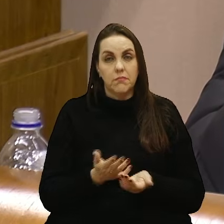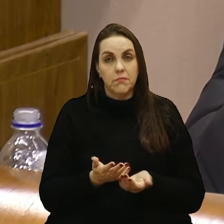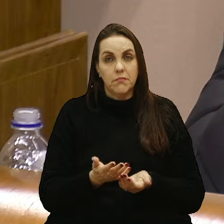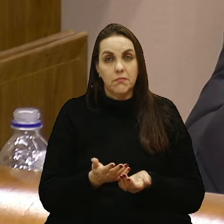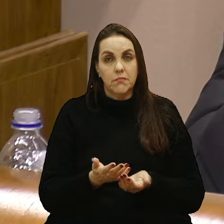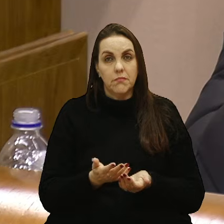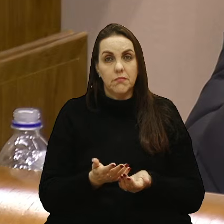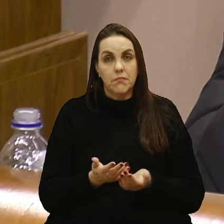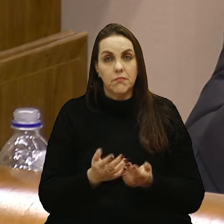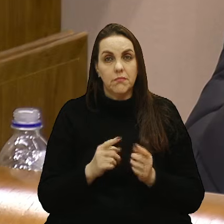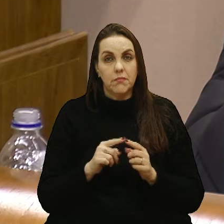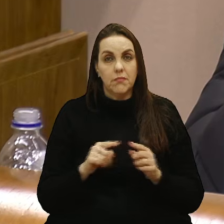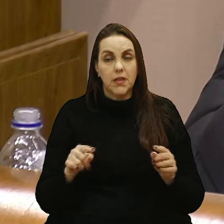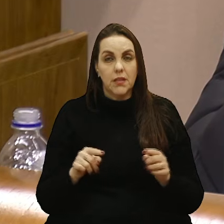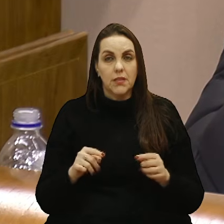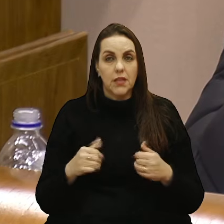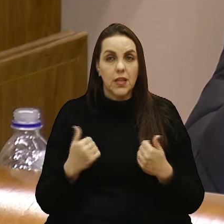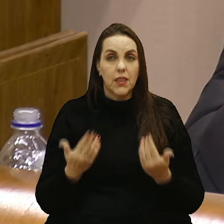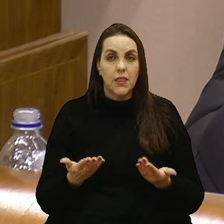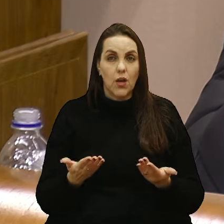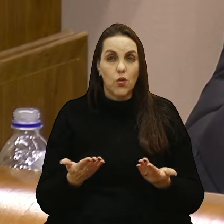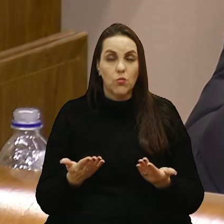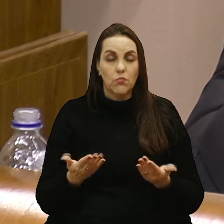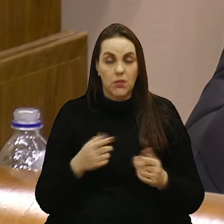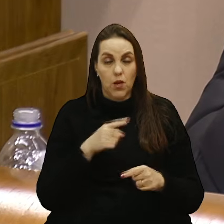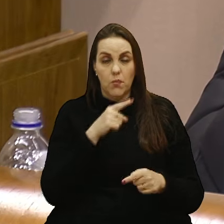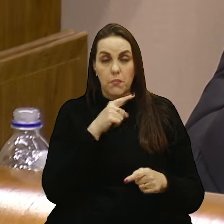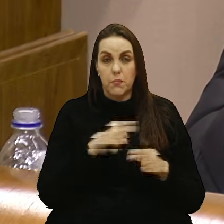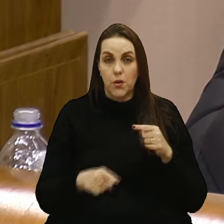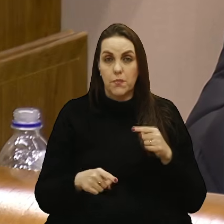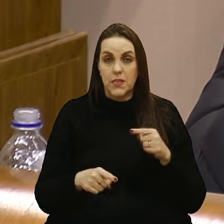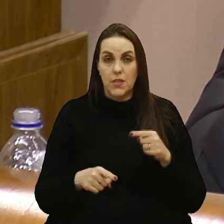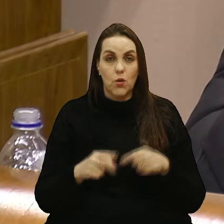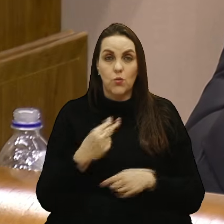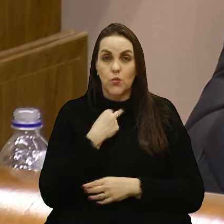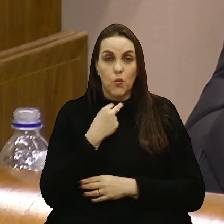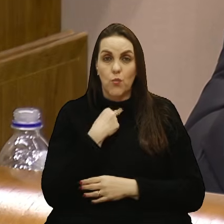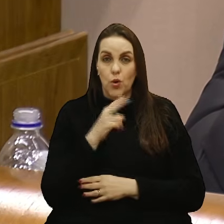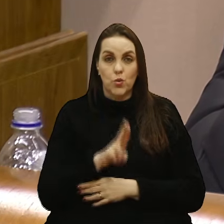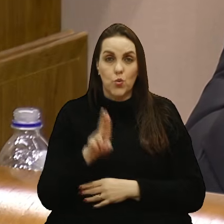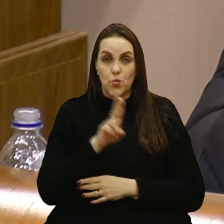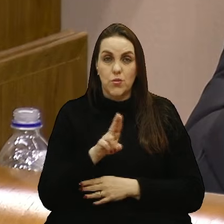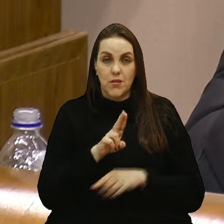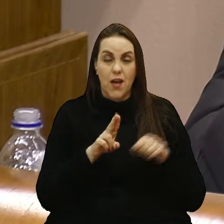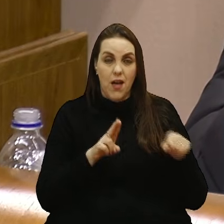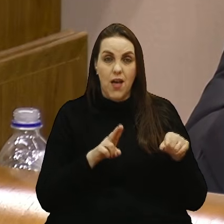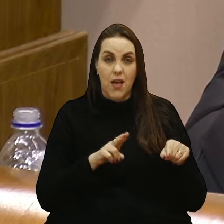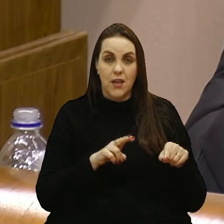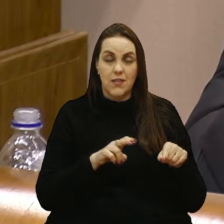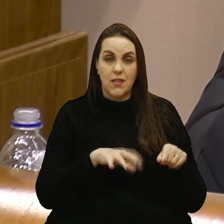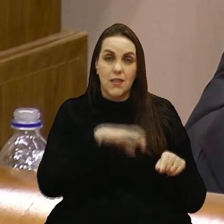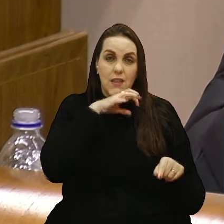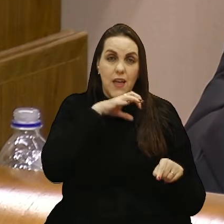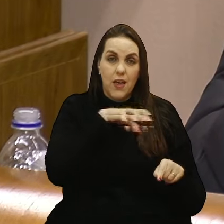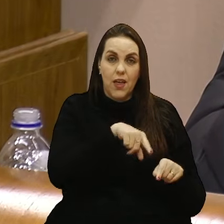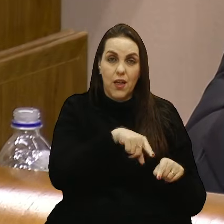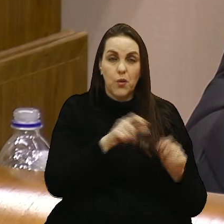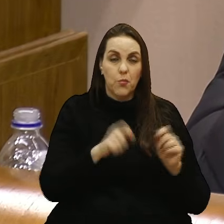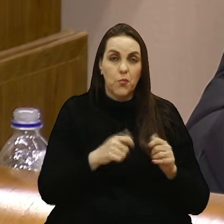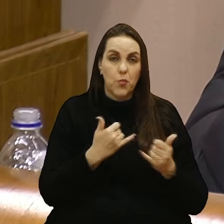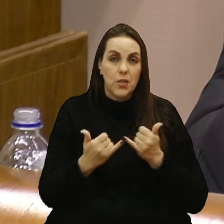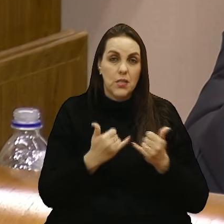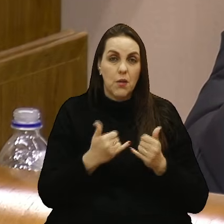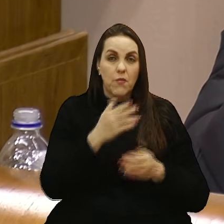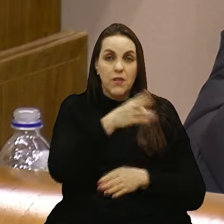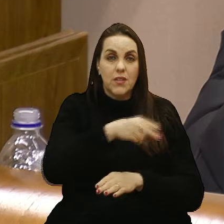seria... tem um veto que nós não poderíamos usar esse bem, por exemplo, para fazer um